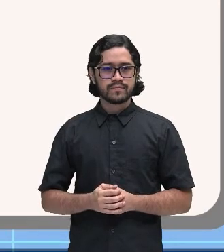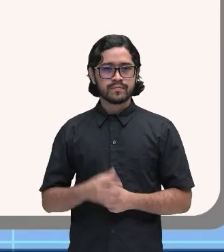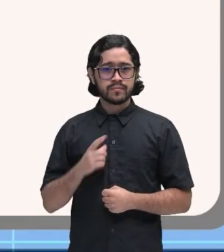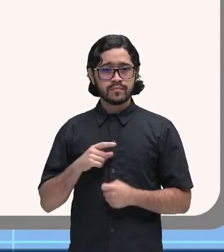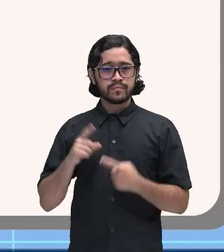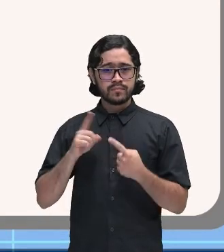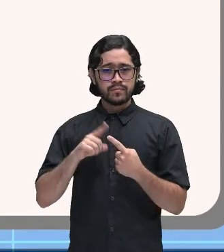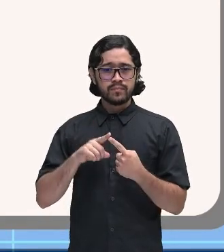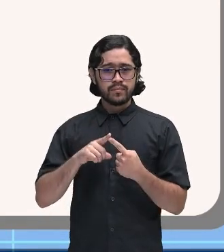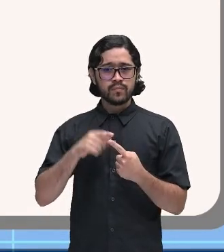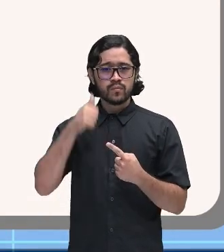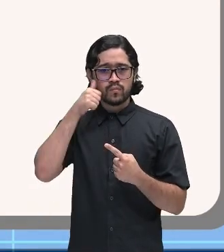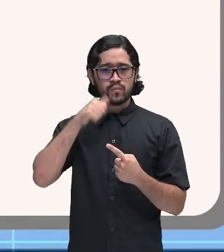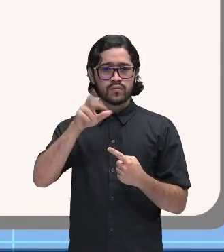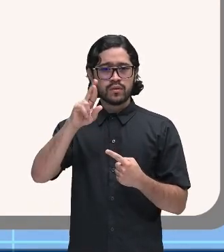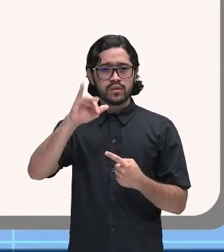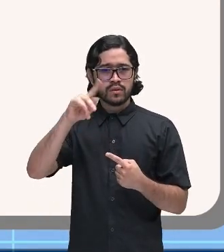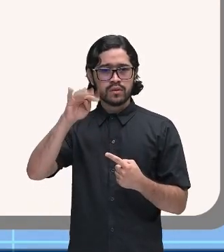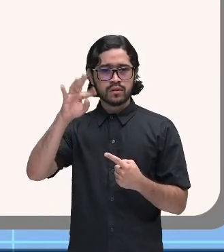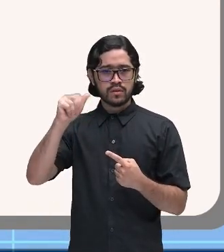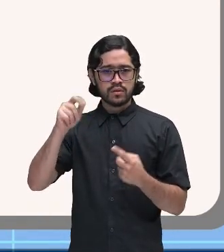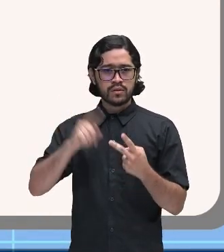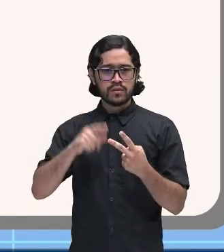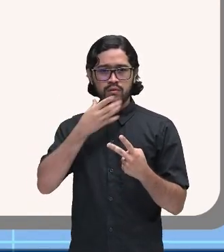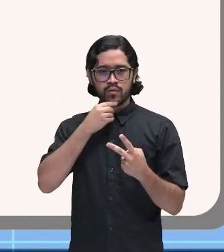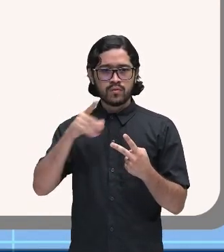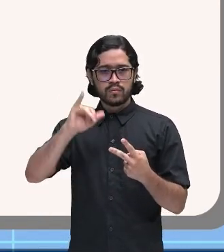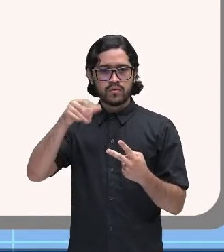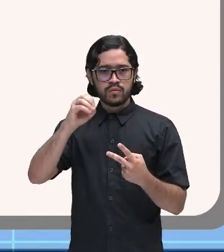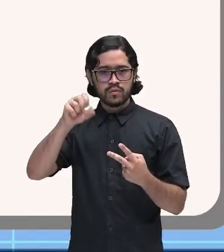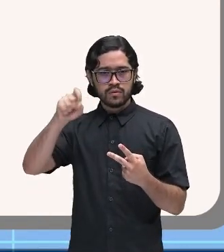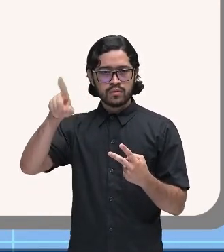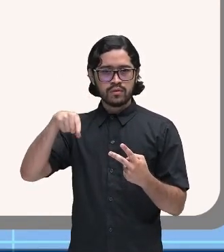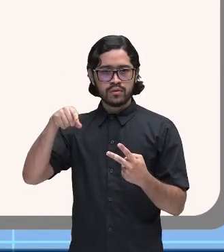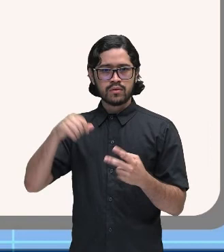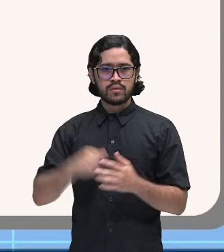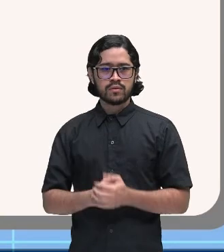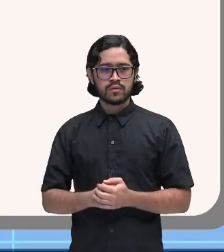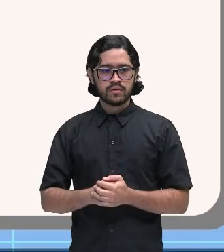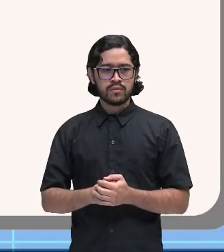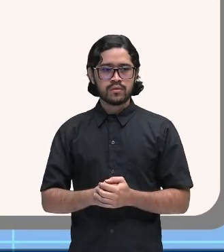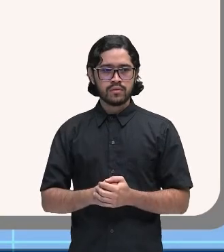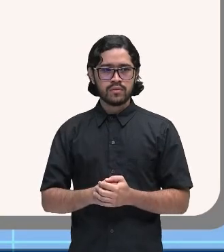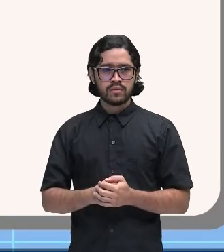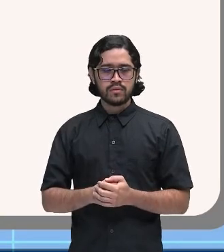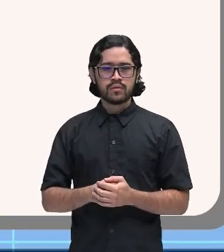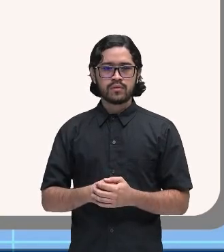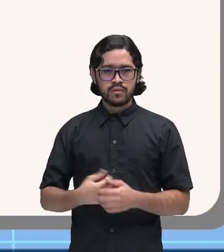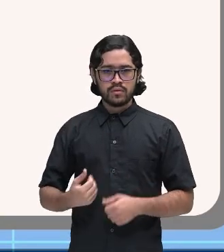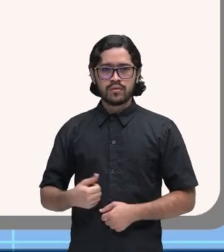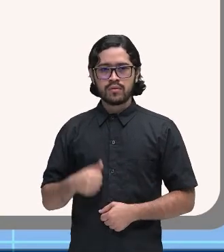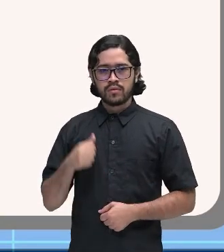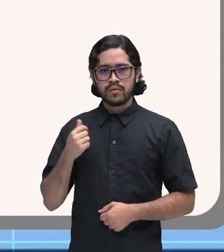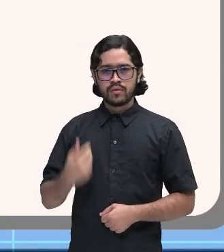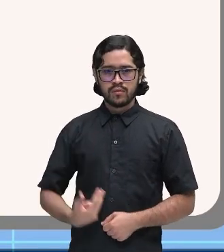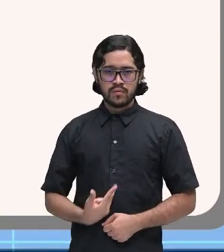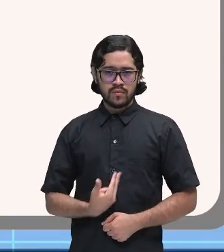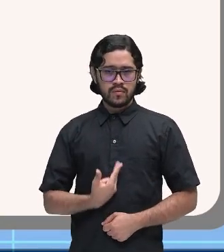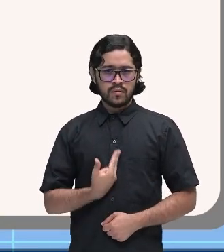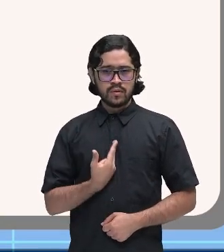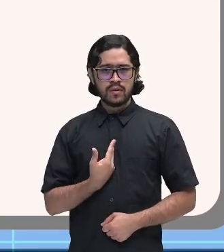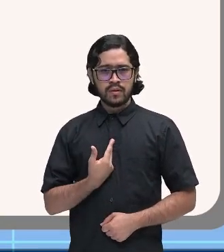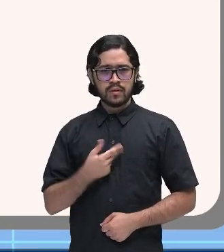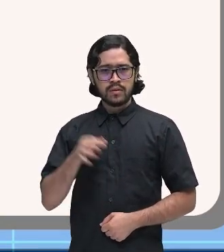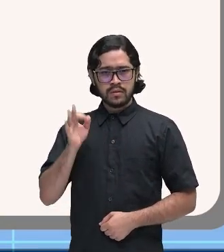e José. Rita diz: José, a cirurgia deu certo. José: Ô glória, Rita, estou